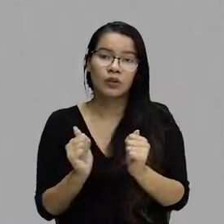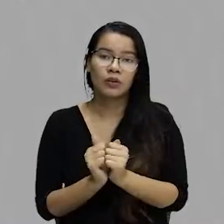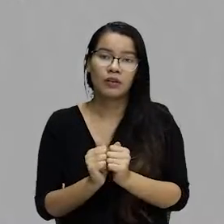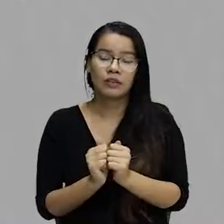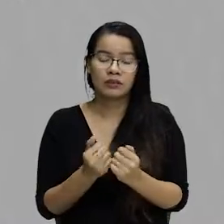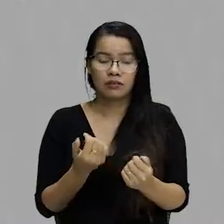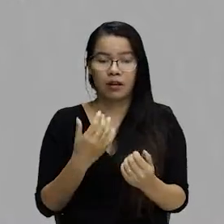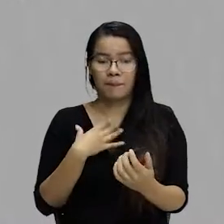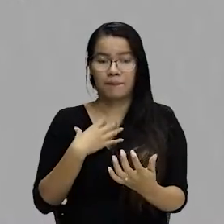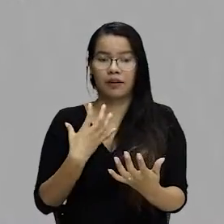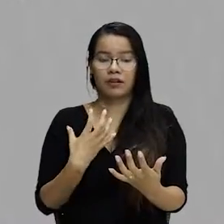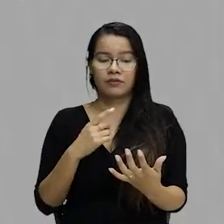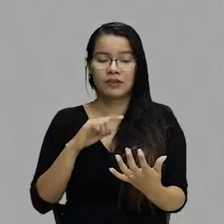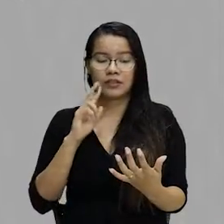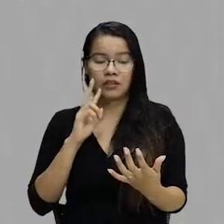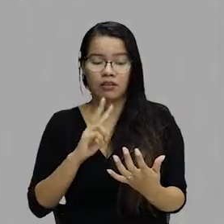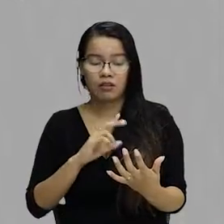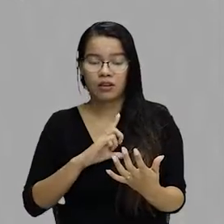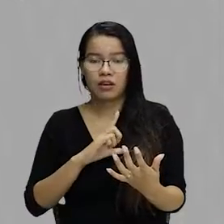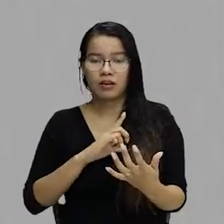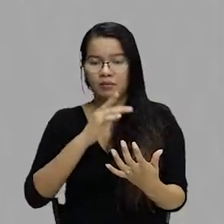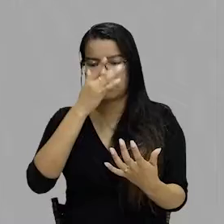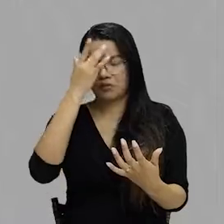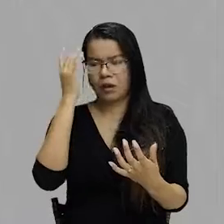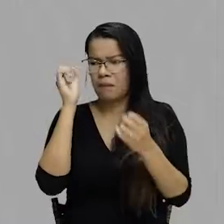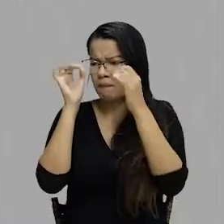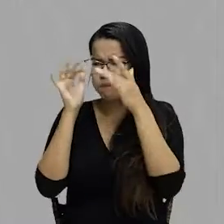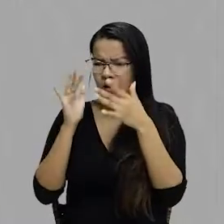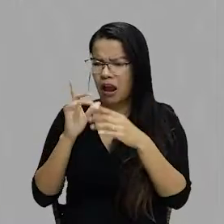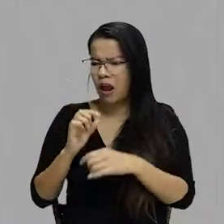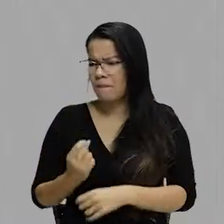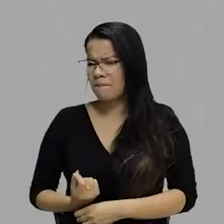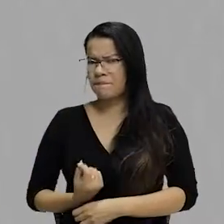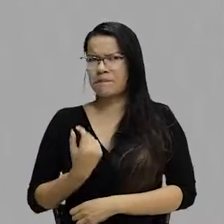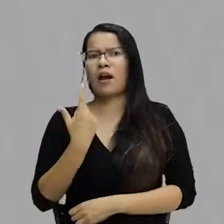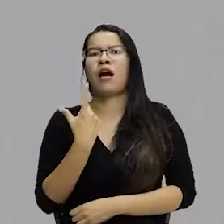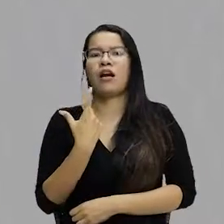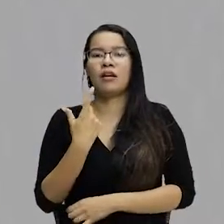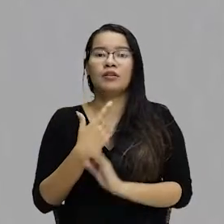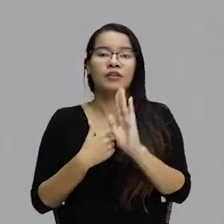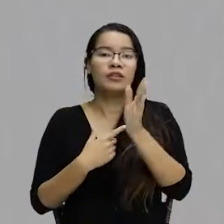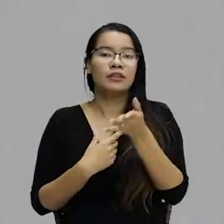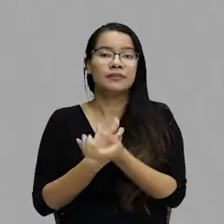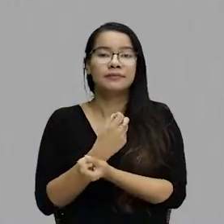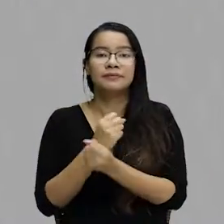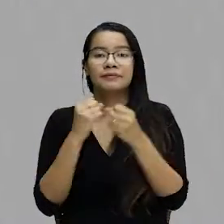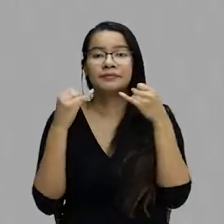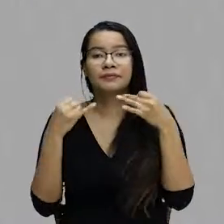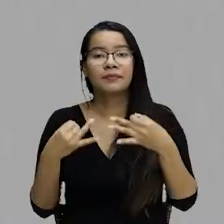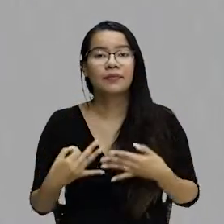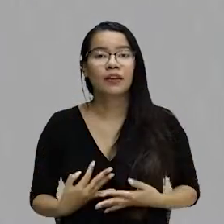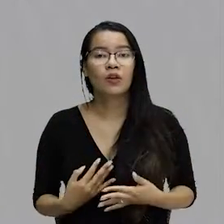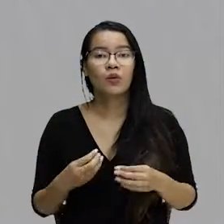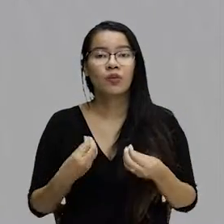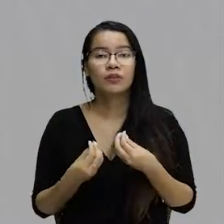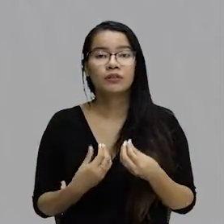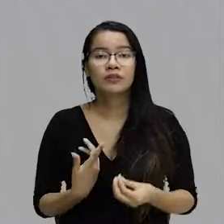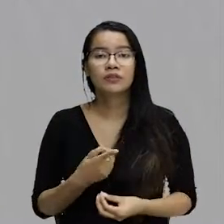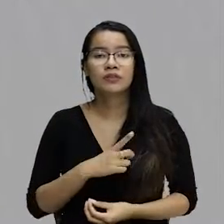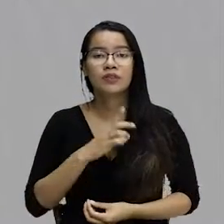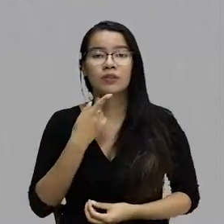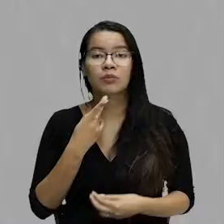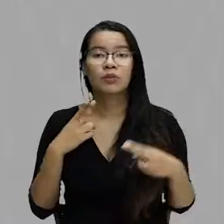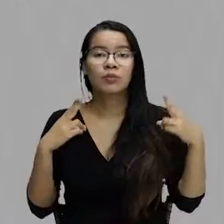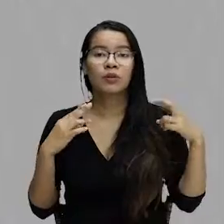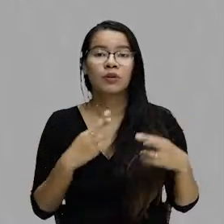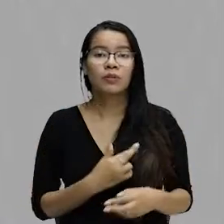impressão que vocês têm. A pessoa é dramática, ela é exagerada. Eu já expliquei isso quando a gente falou em romantismo. Pesquisa nesse vídeo da